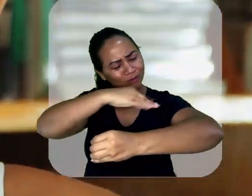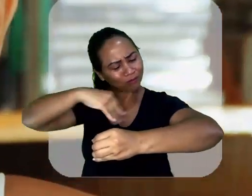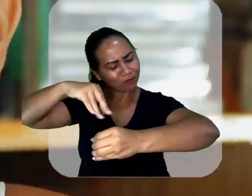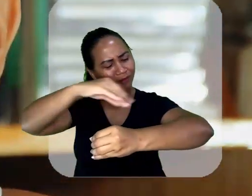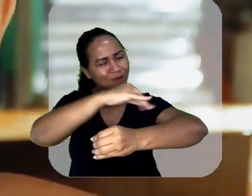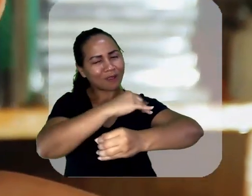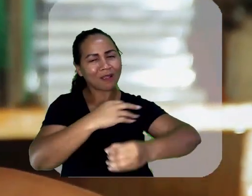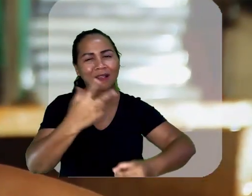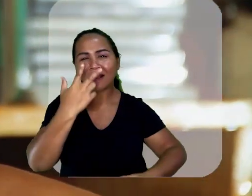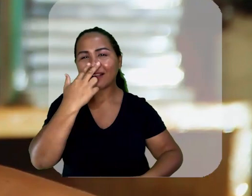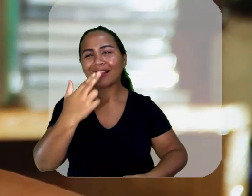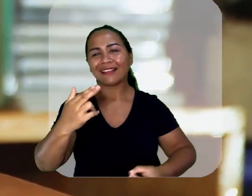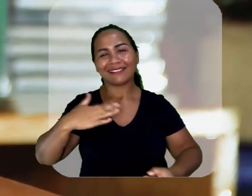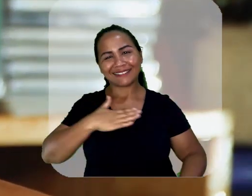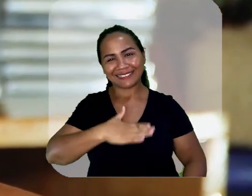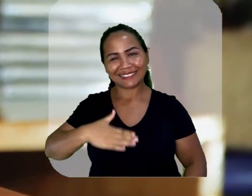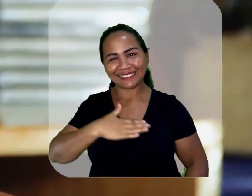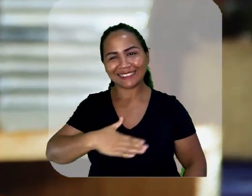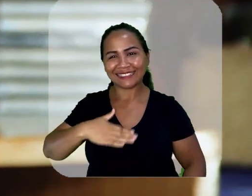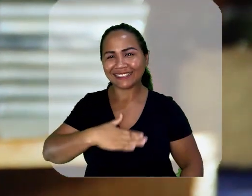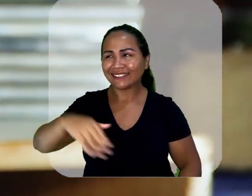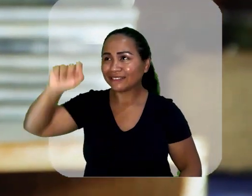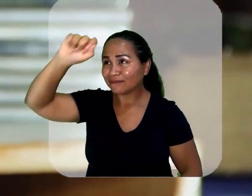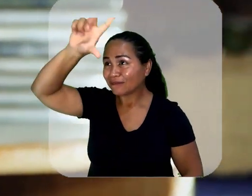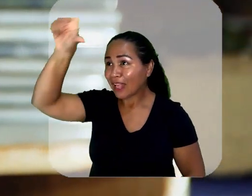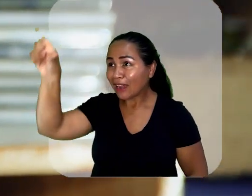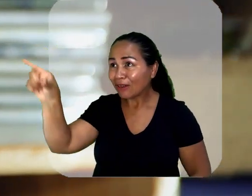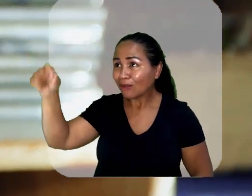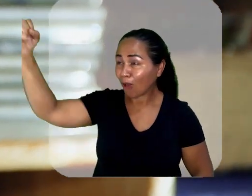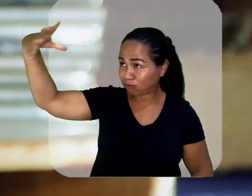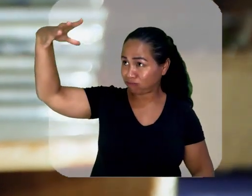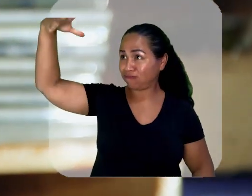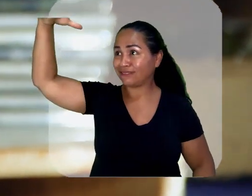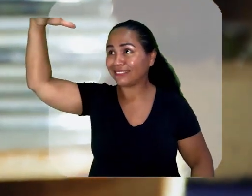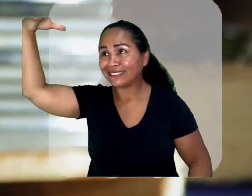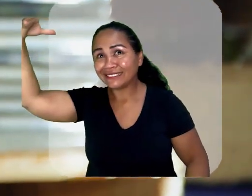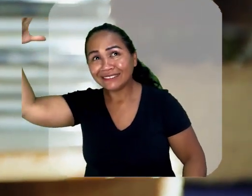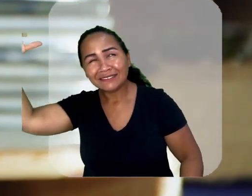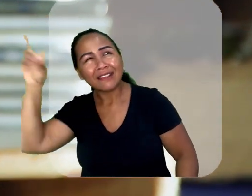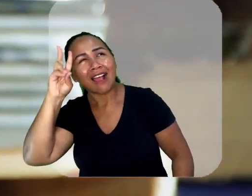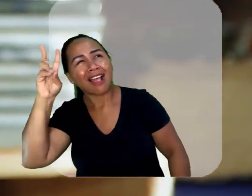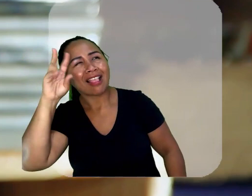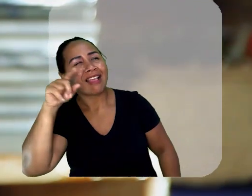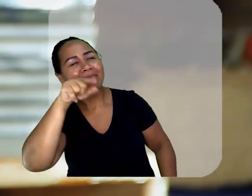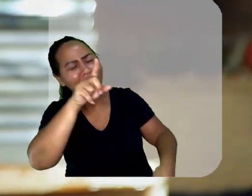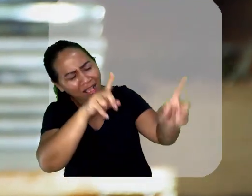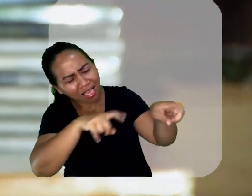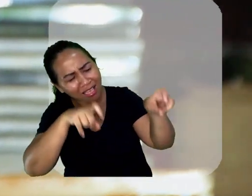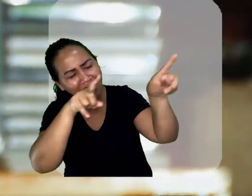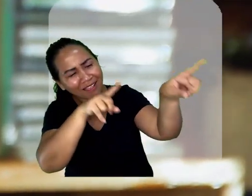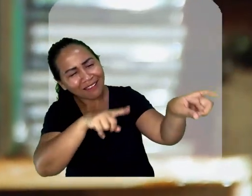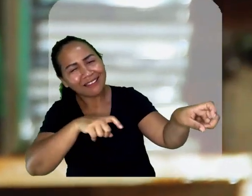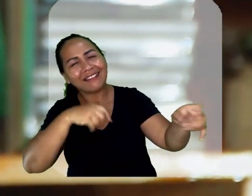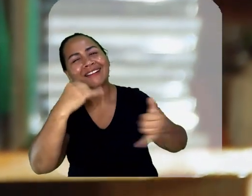lua cheia, quando vem a lumiar. O terreiro lá da roça, de onde a